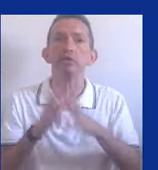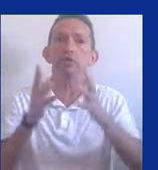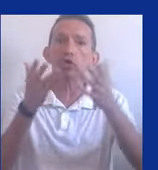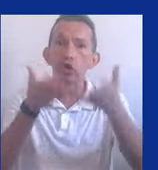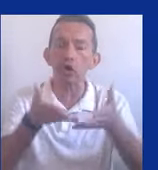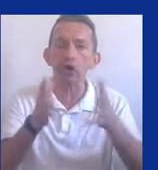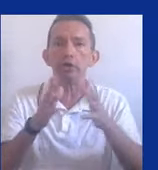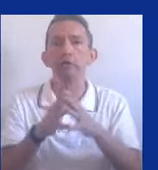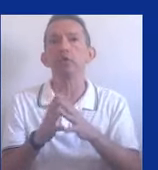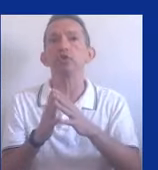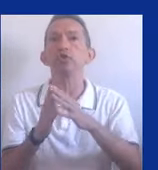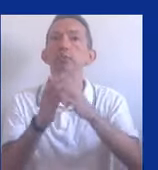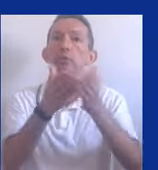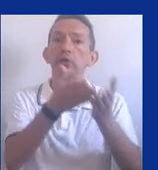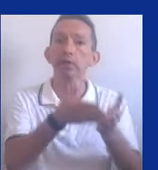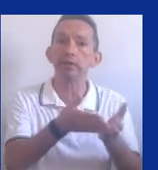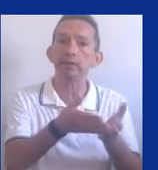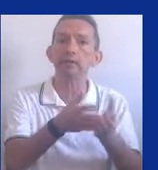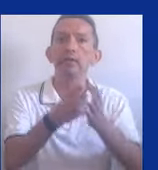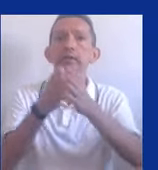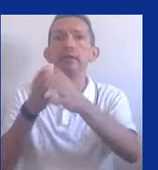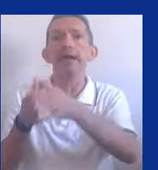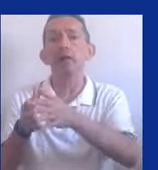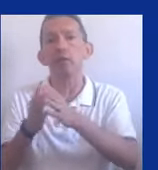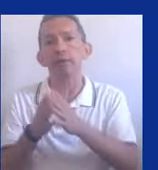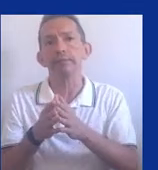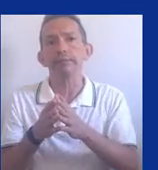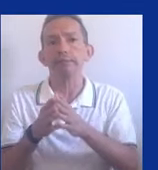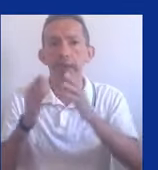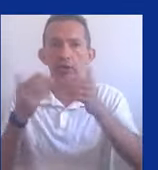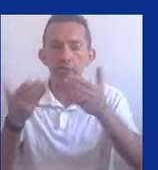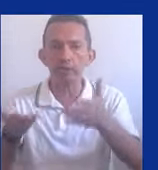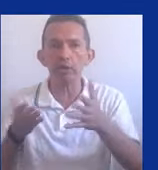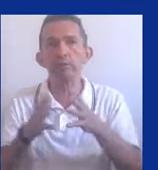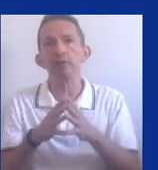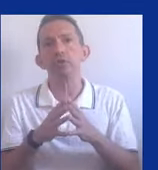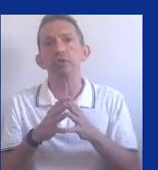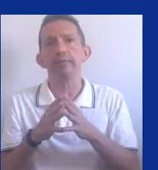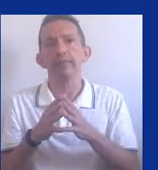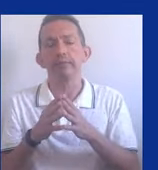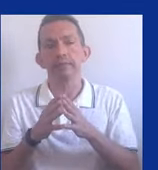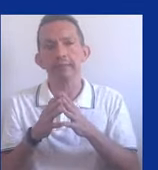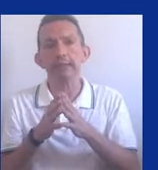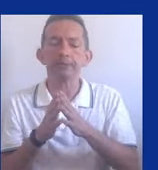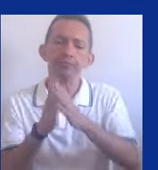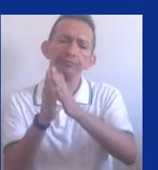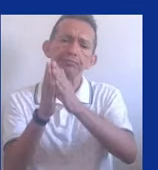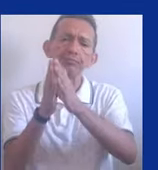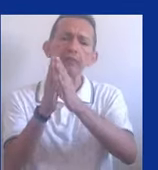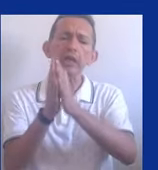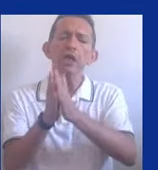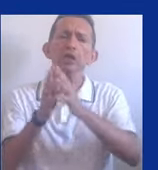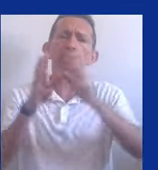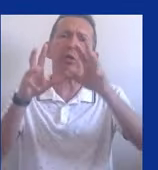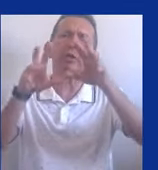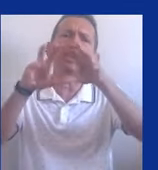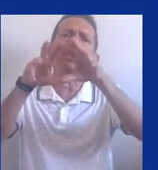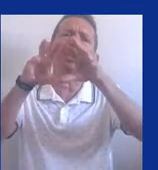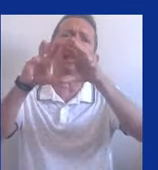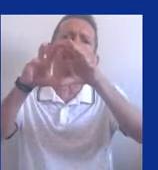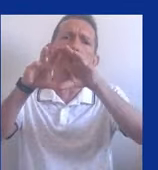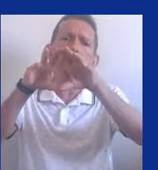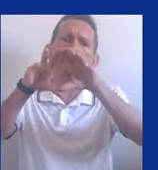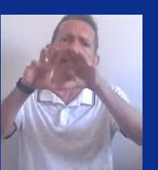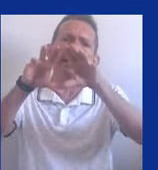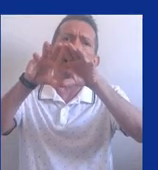coisa. Constituído de coloide, que é constituído de proteínas e água, predominantemente, tá certo? Só que quando a